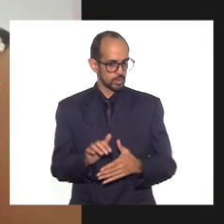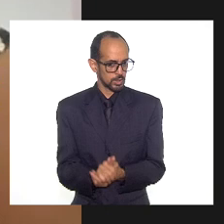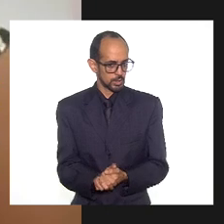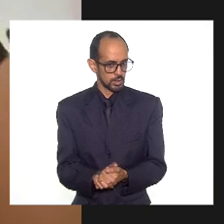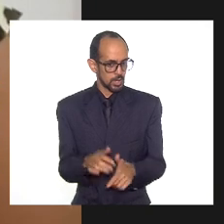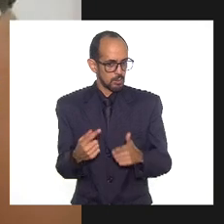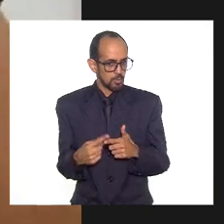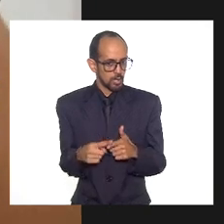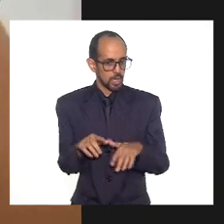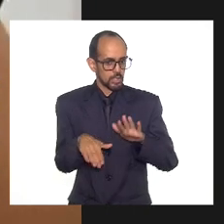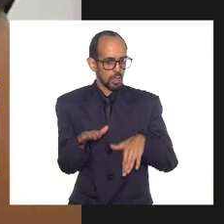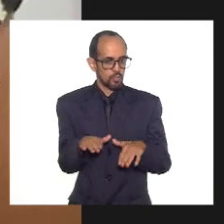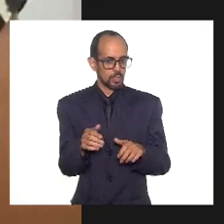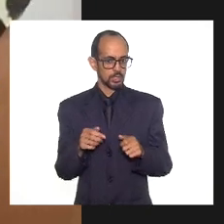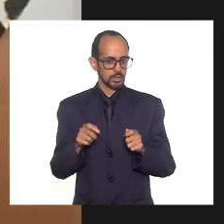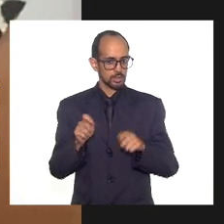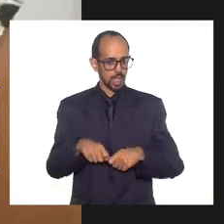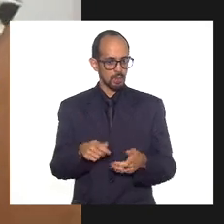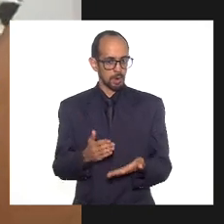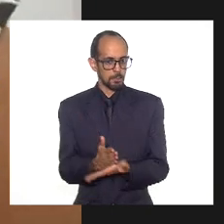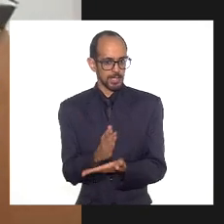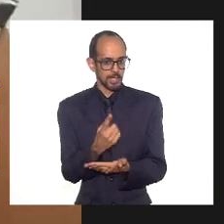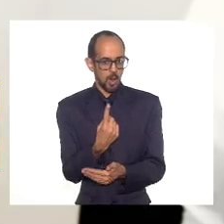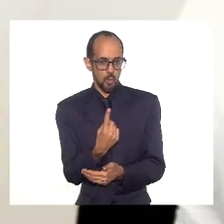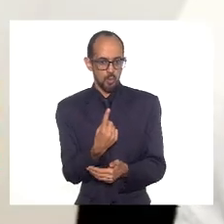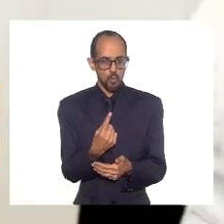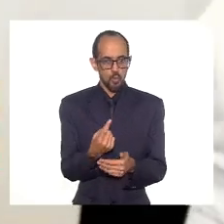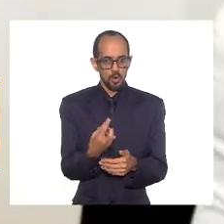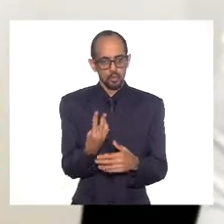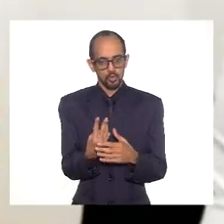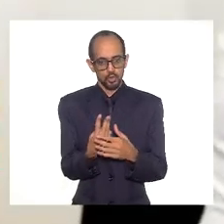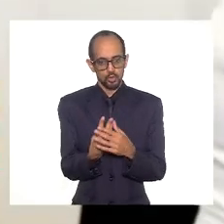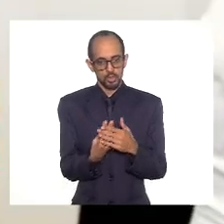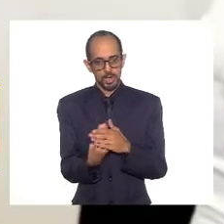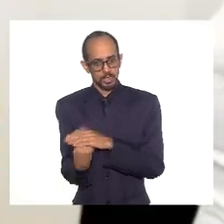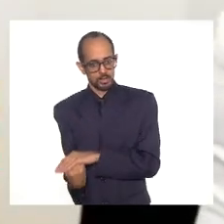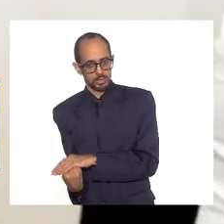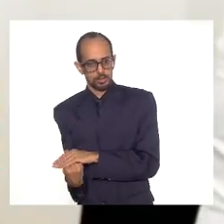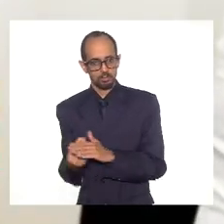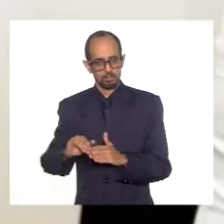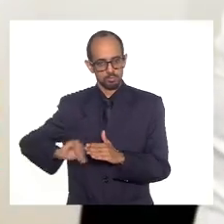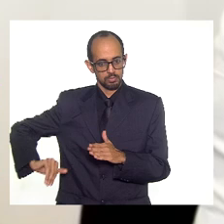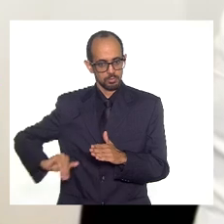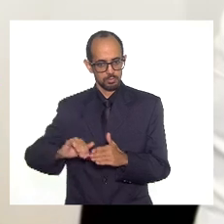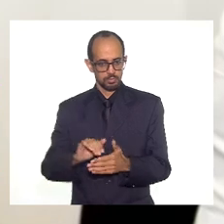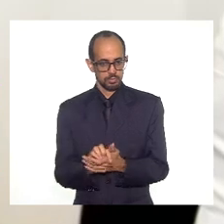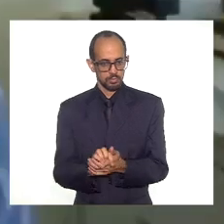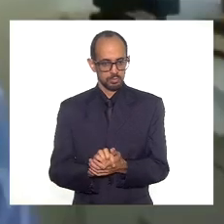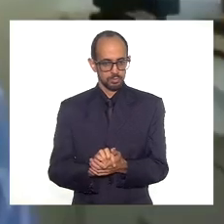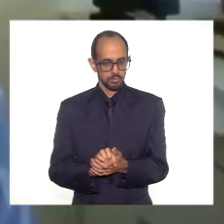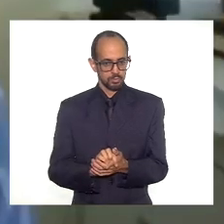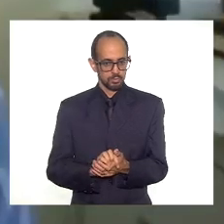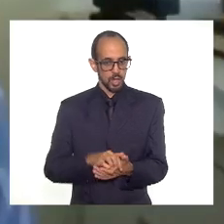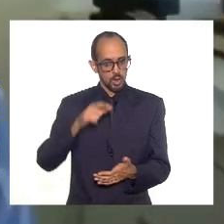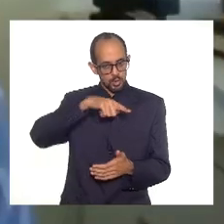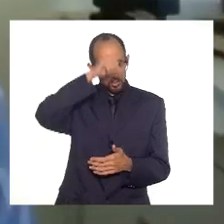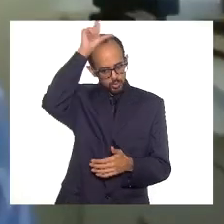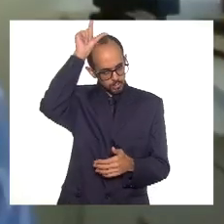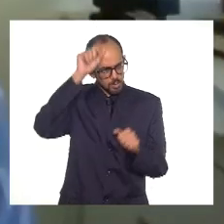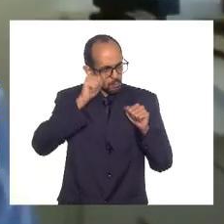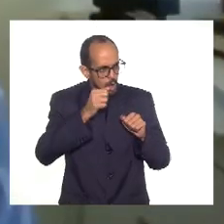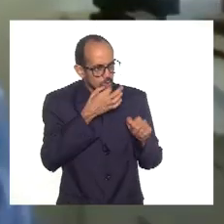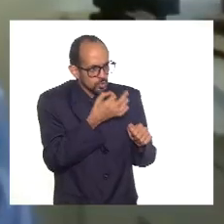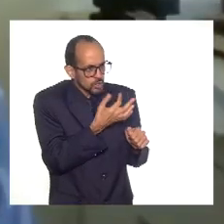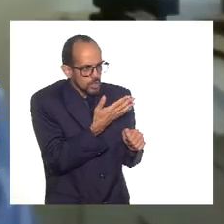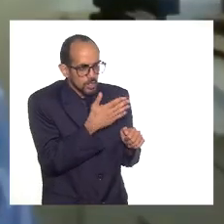gente poderia passar esse e os outros três. Presidente, posso dar sugestão? Ô, Márcio, já,